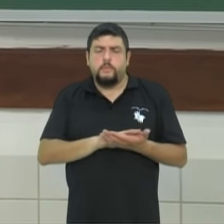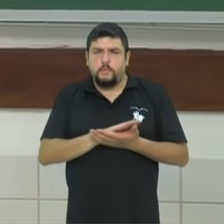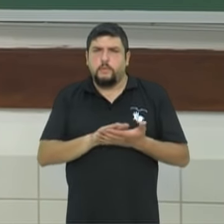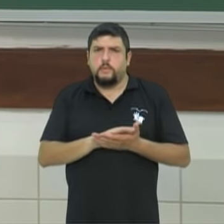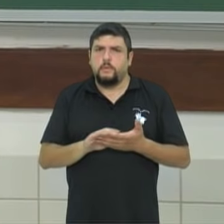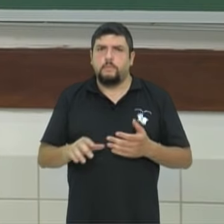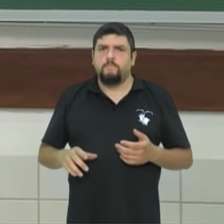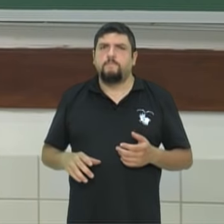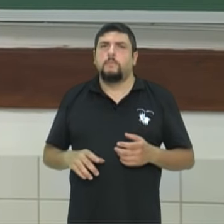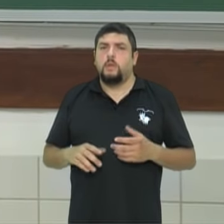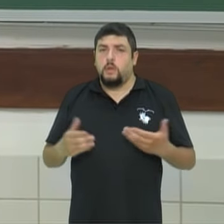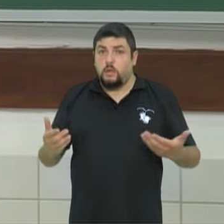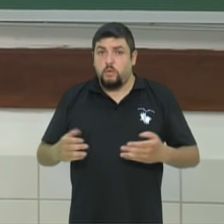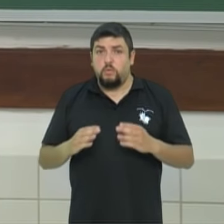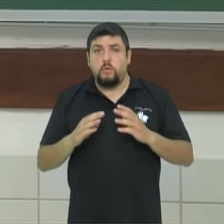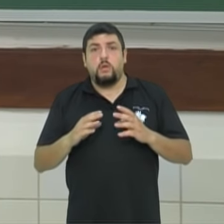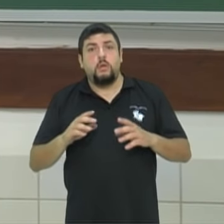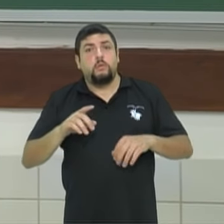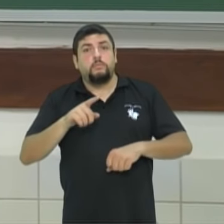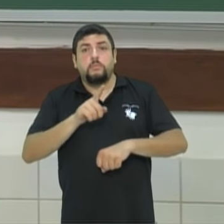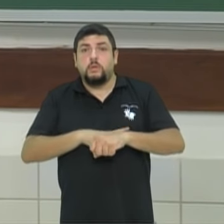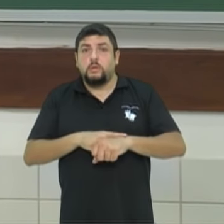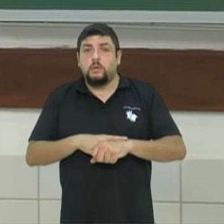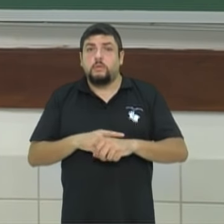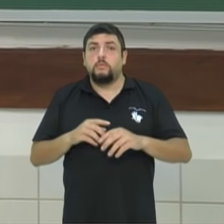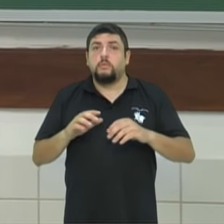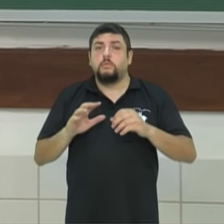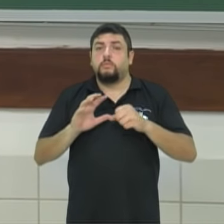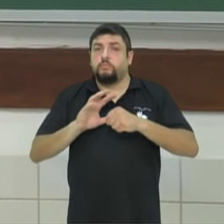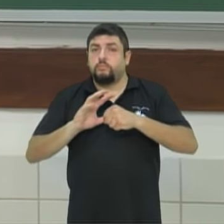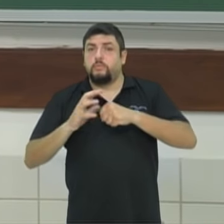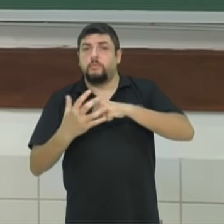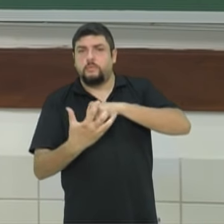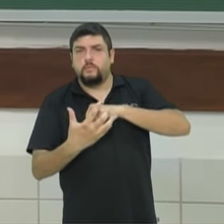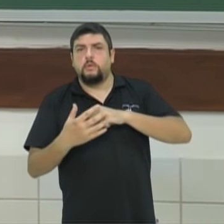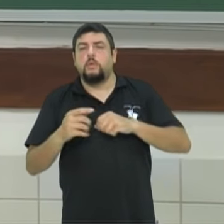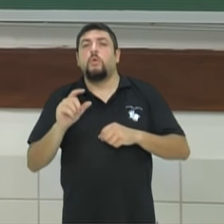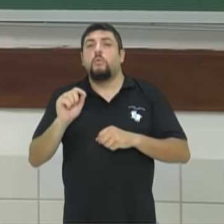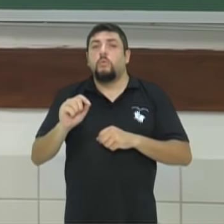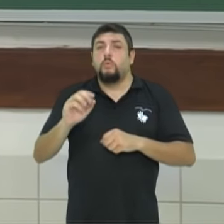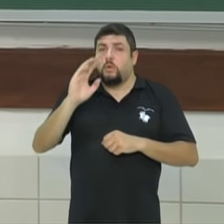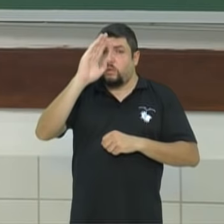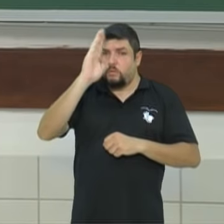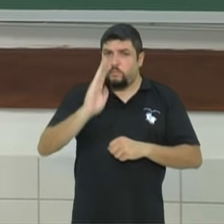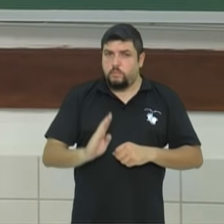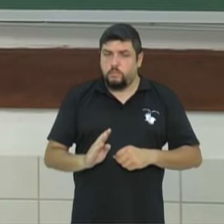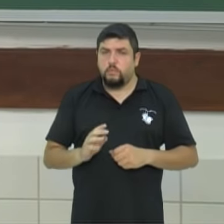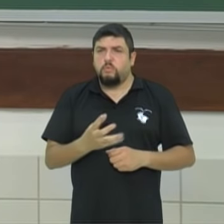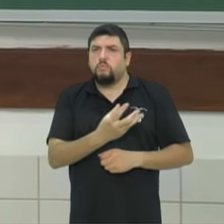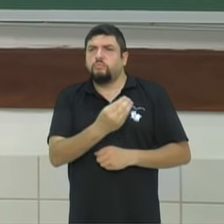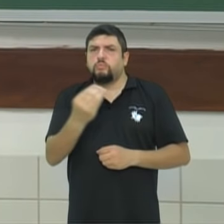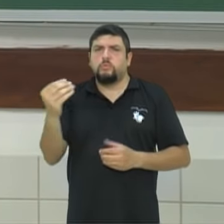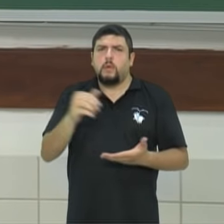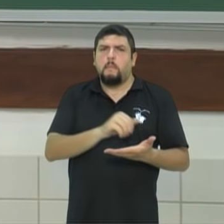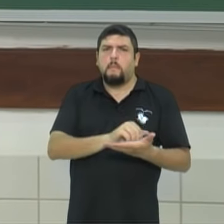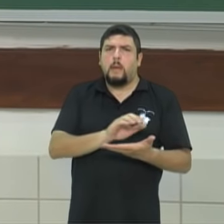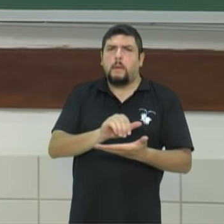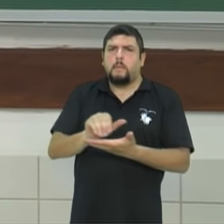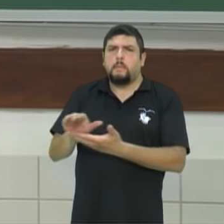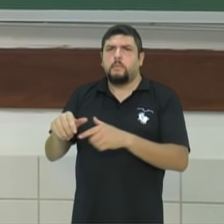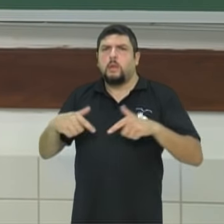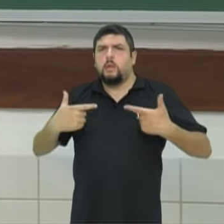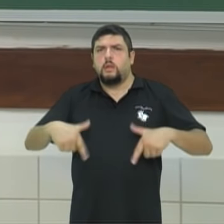especialmente nesse período de pandemia, né? A gente tem visto aí que os números de desempregados no Brasil aumentaram, né? As pessoas estão com